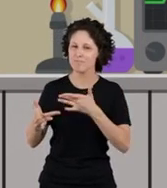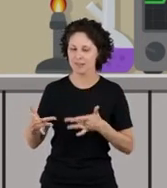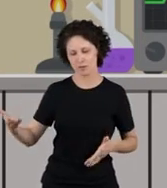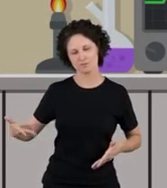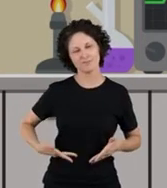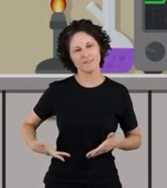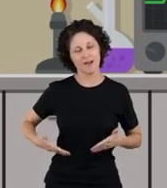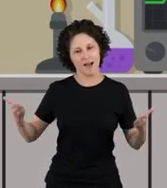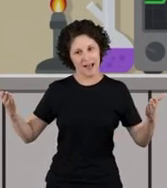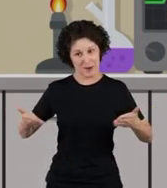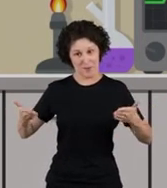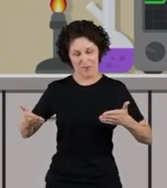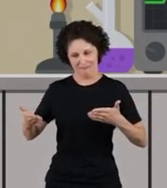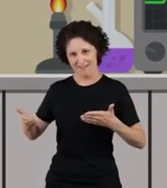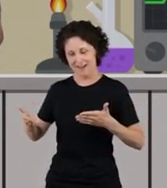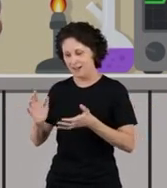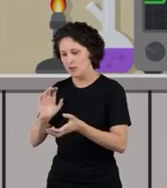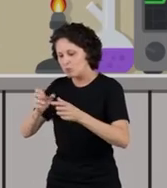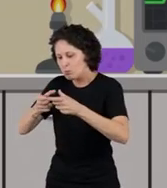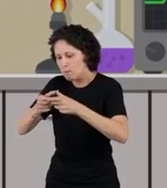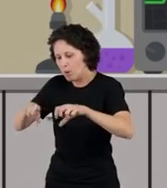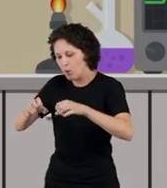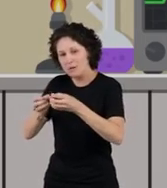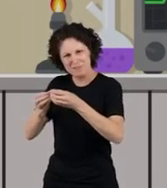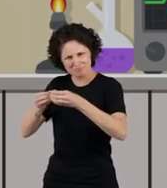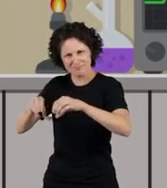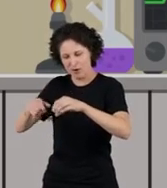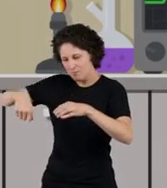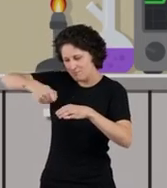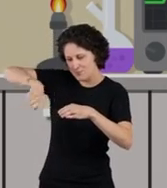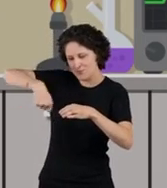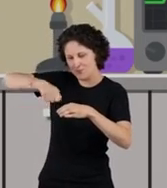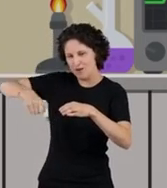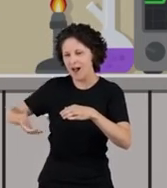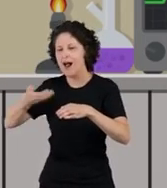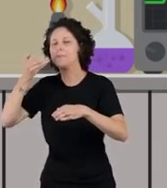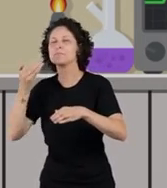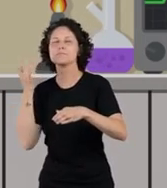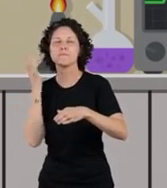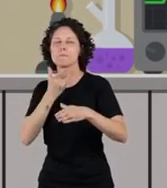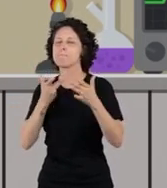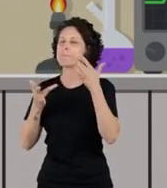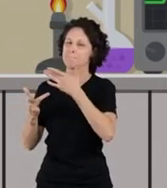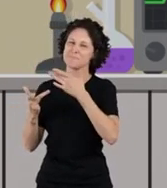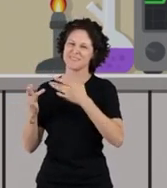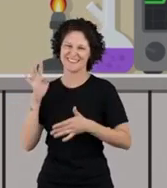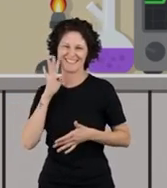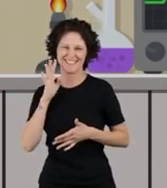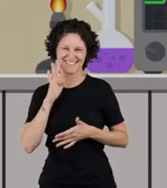dos alimentos me deu uma fominha. Já sei, vou fazer um omelete, pois eu adoro essa